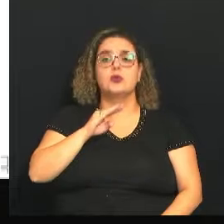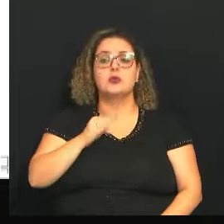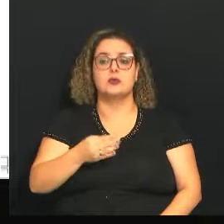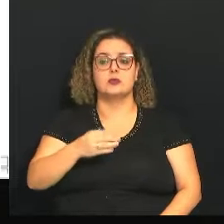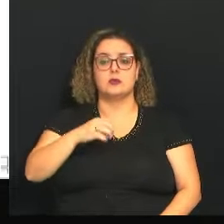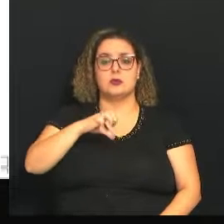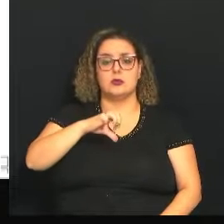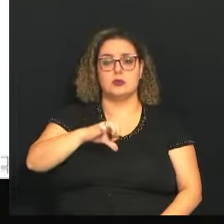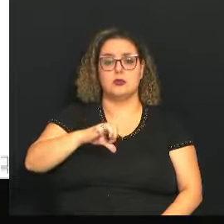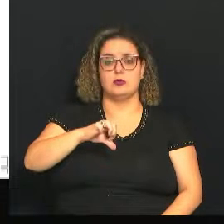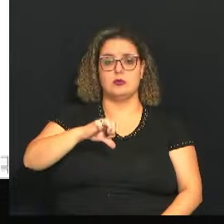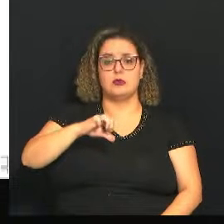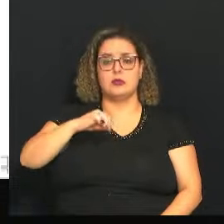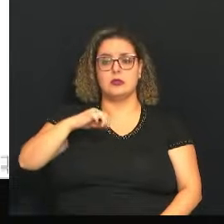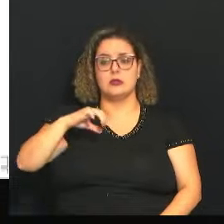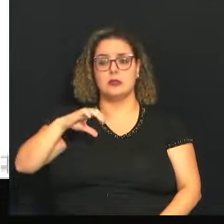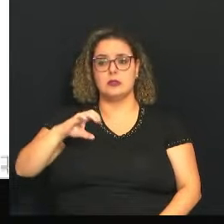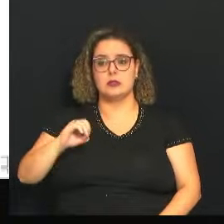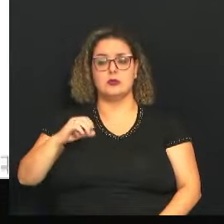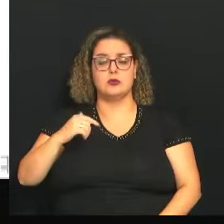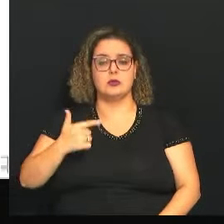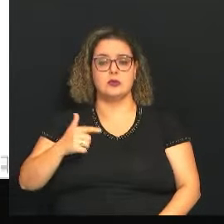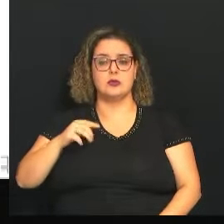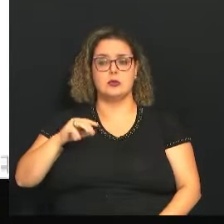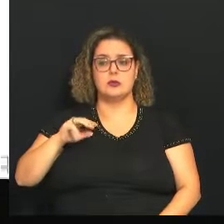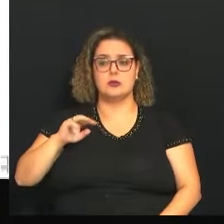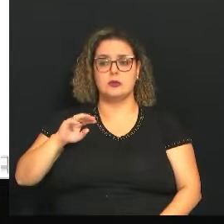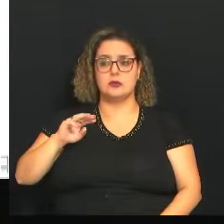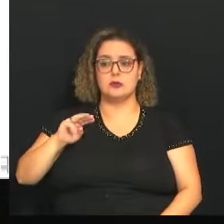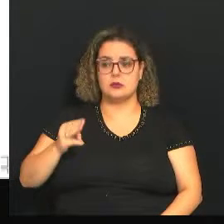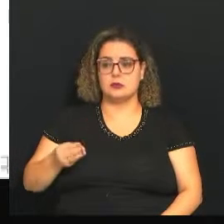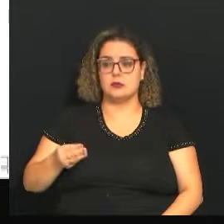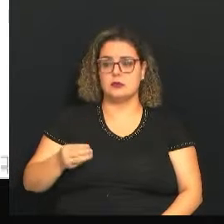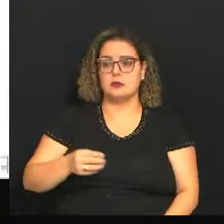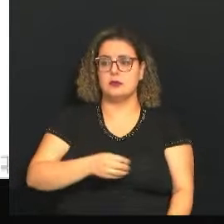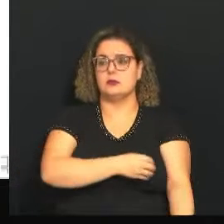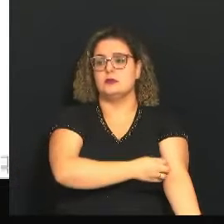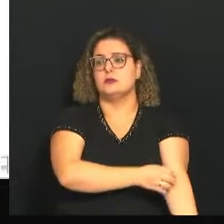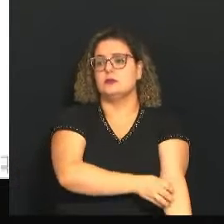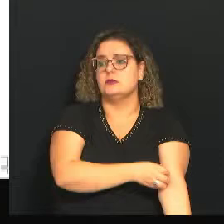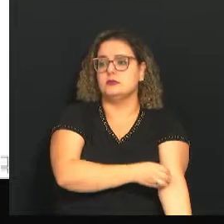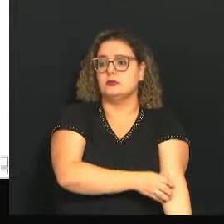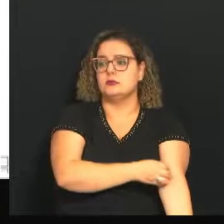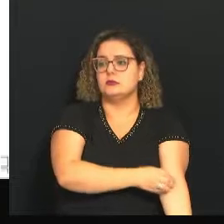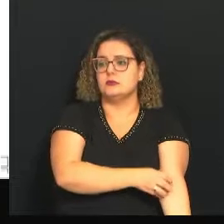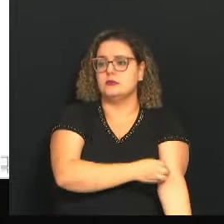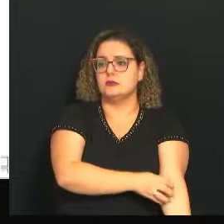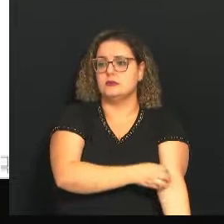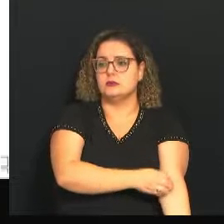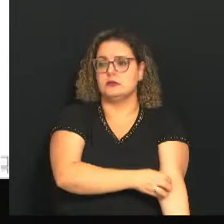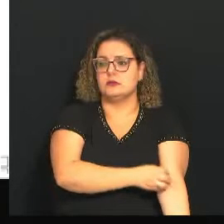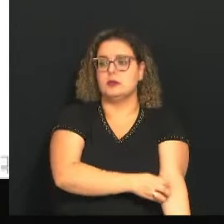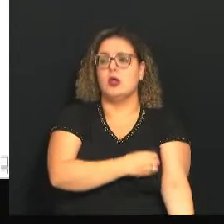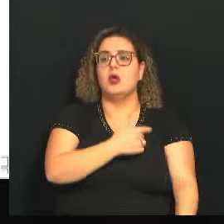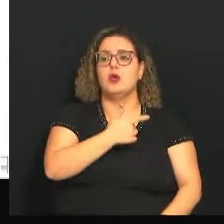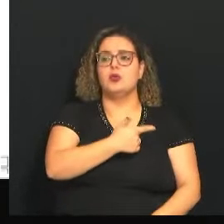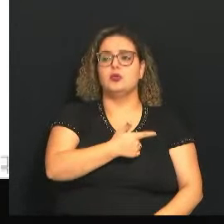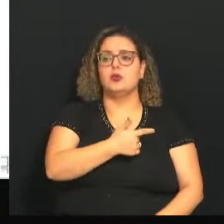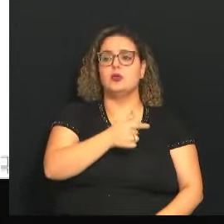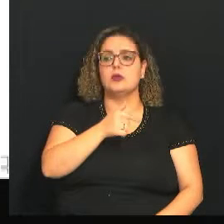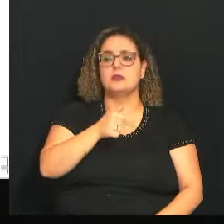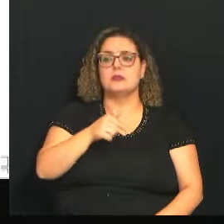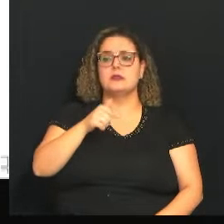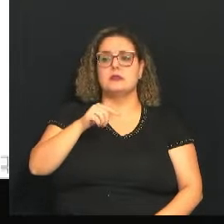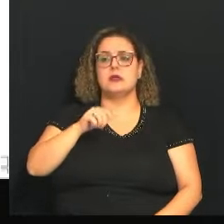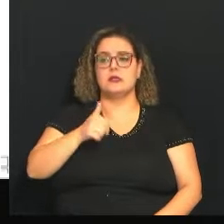2.092 milhões, né? Tá vendo aqui, ó, em 2021? A gente gastou 2.700 em